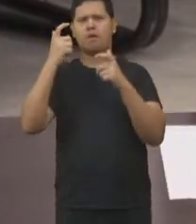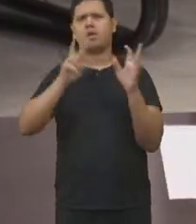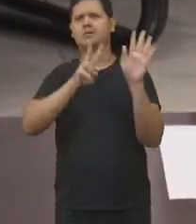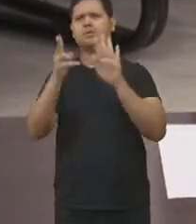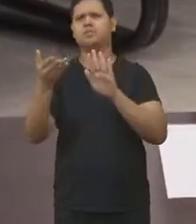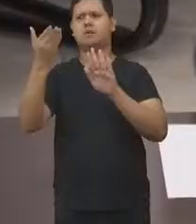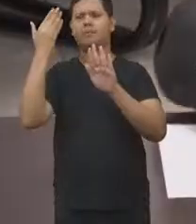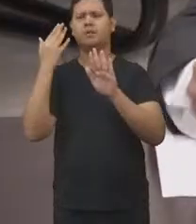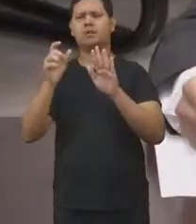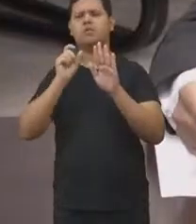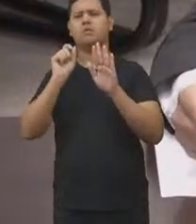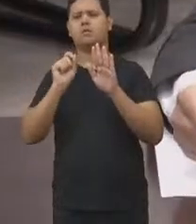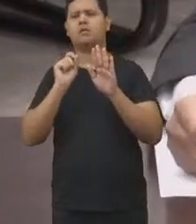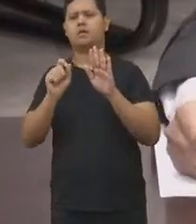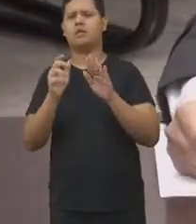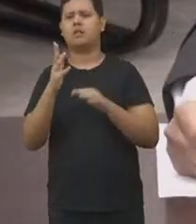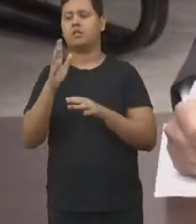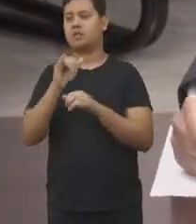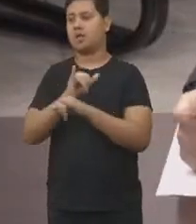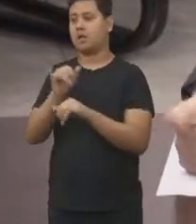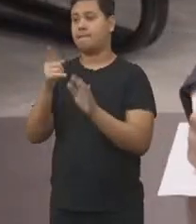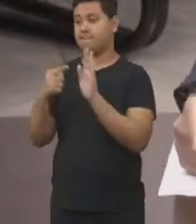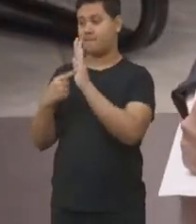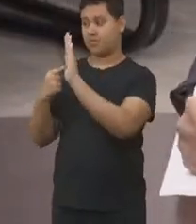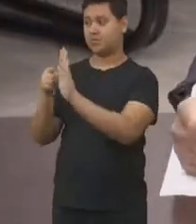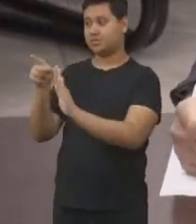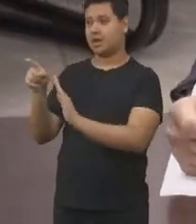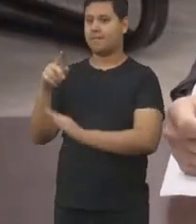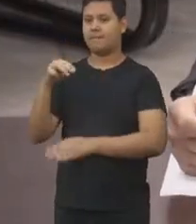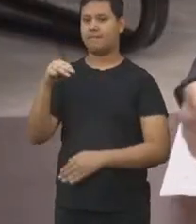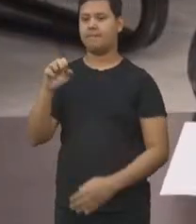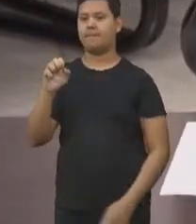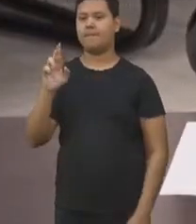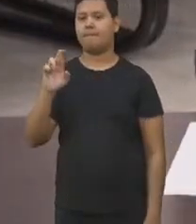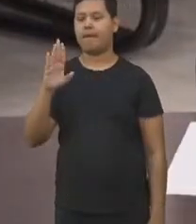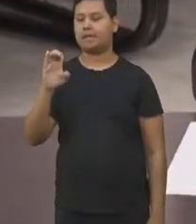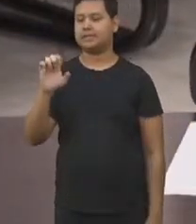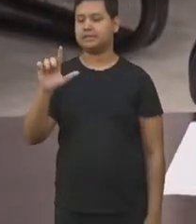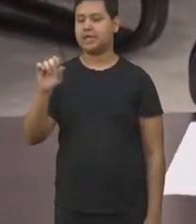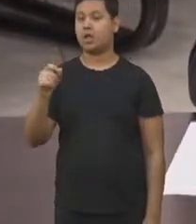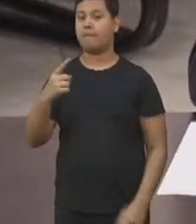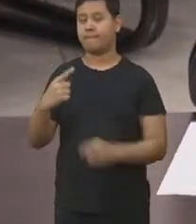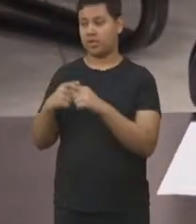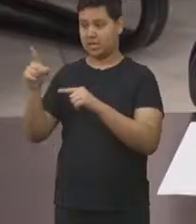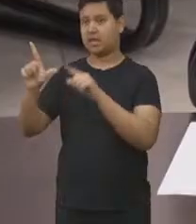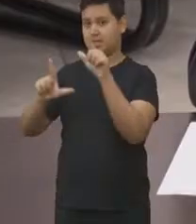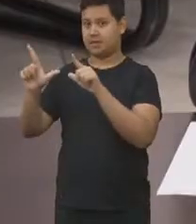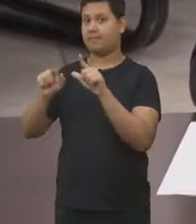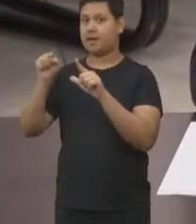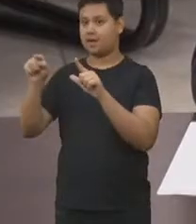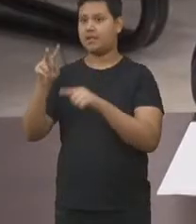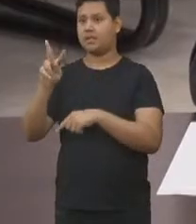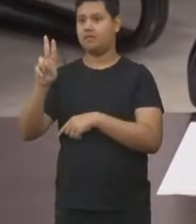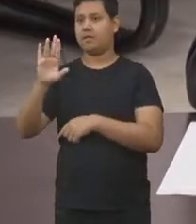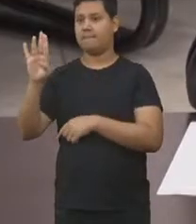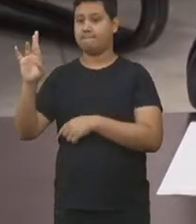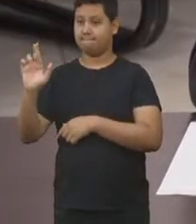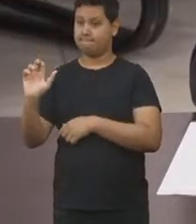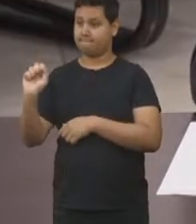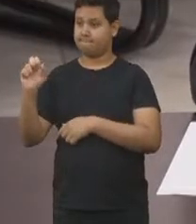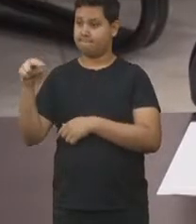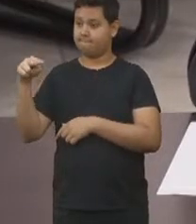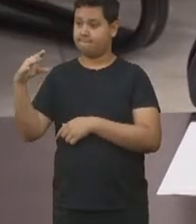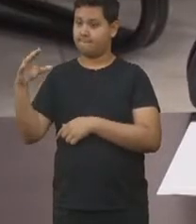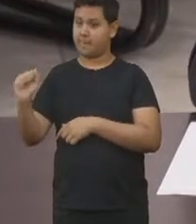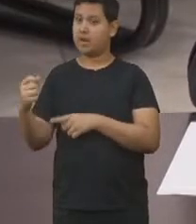fazer propaganda aqui para o Marcelo, que é da TV Vila Branca, que fez até uma entrevista com o